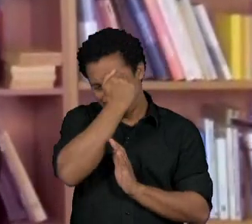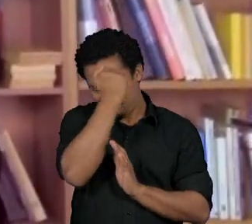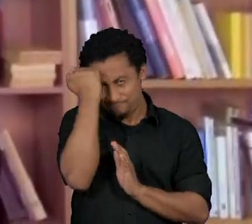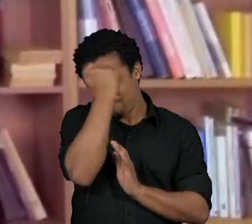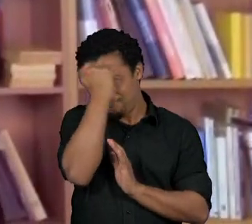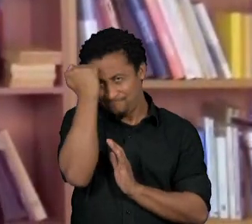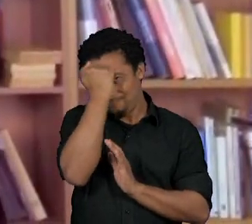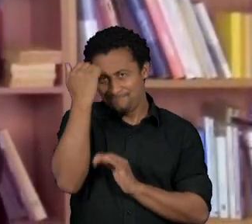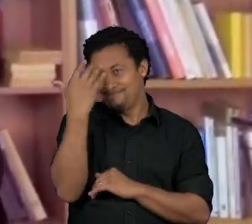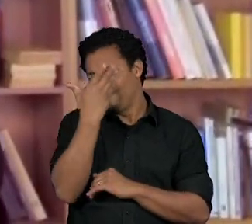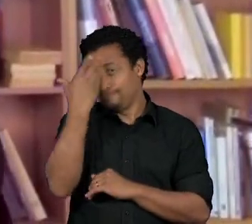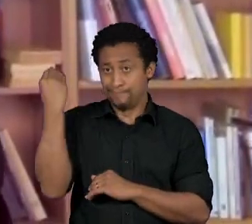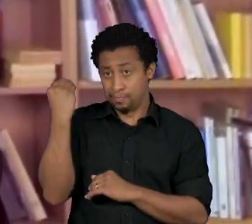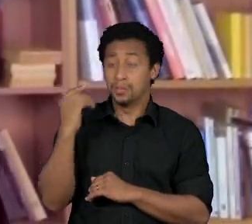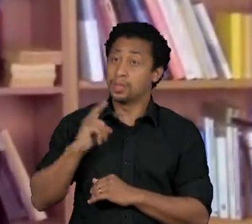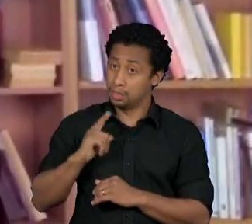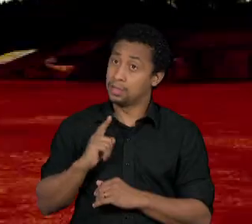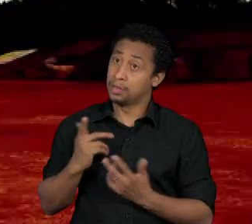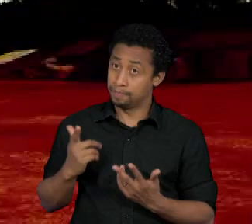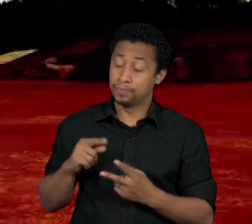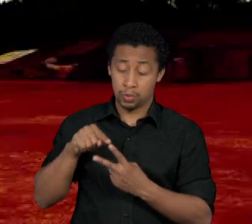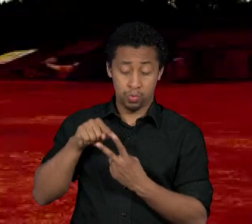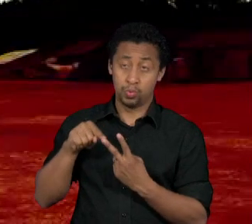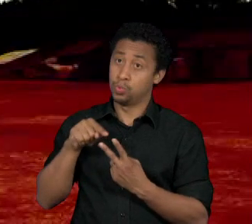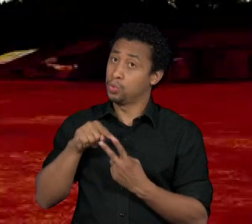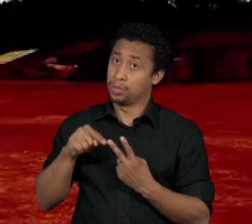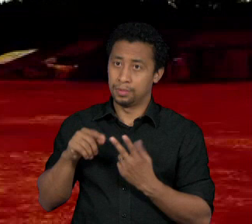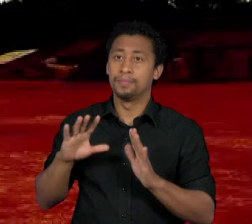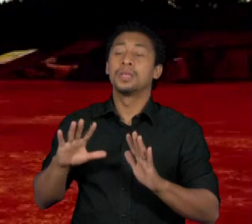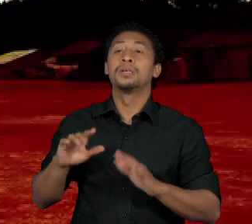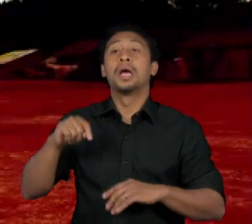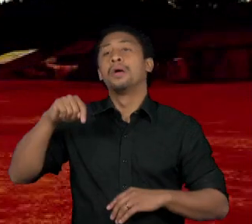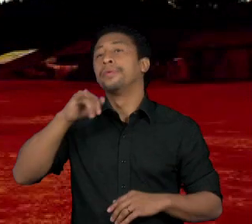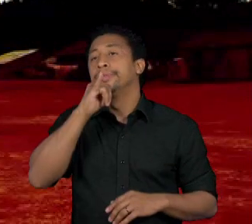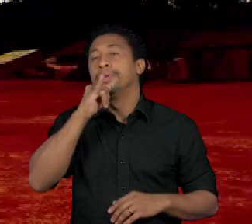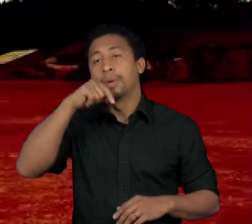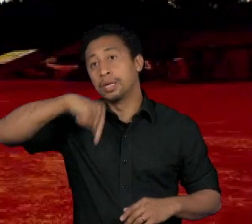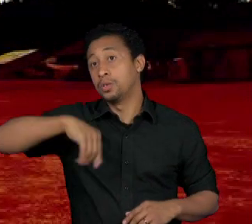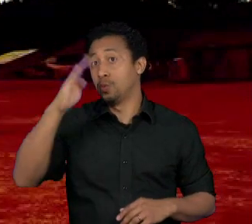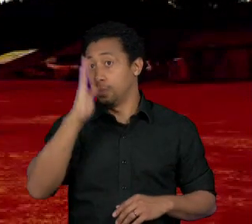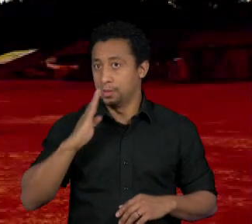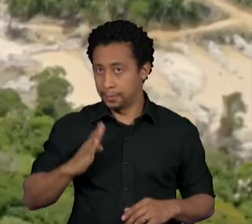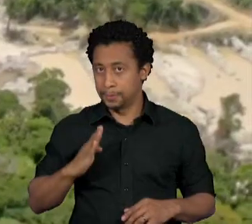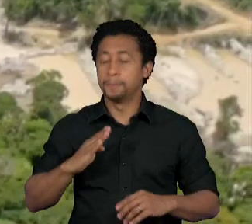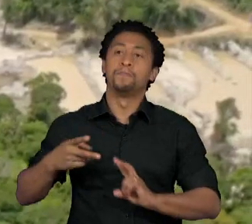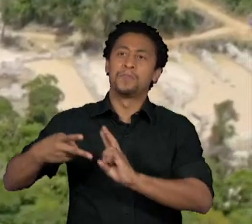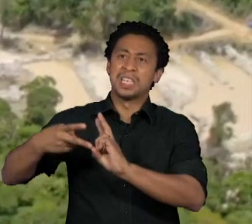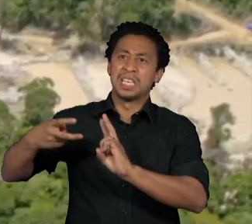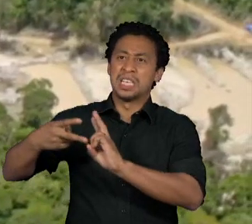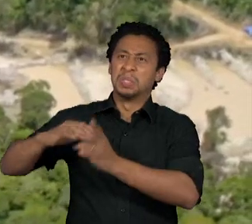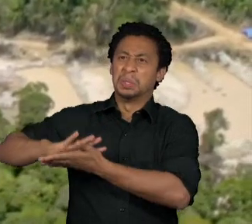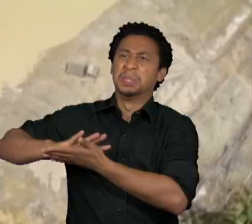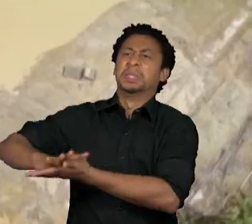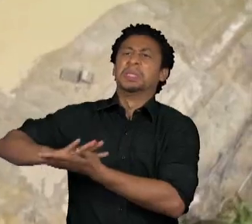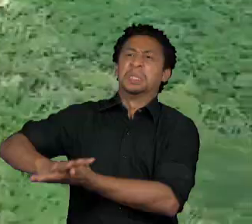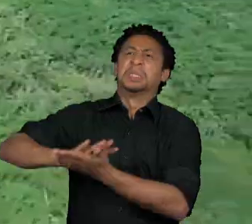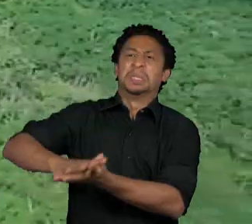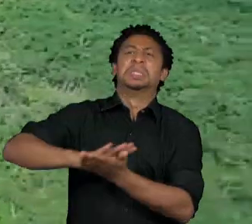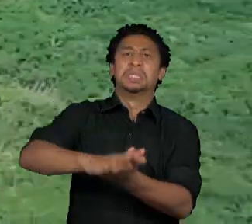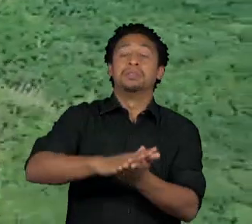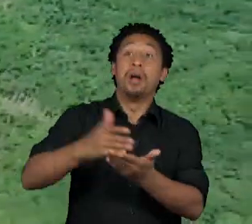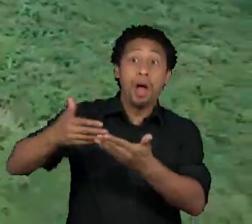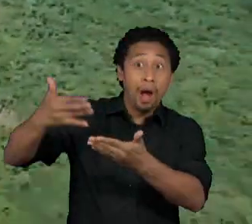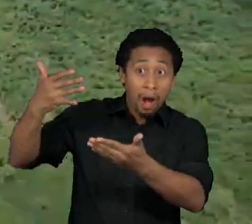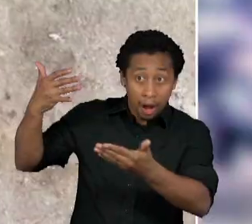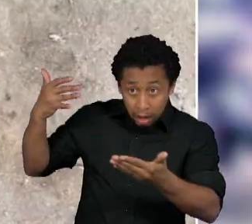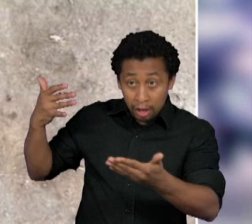O primeiro sendo o genocídio dos índios, que continua. Você vê, a gente, em vez de lembrar dele e